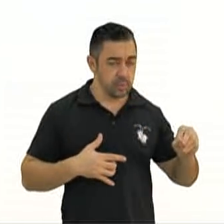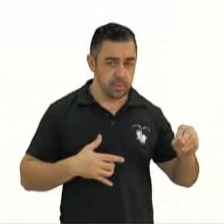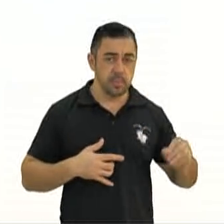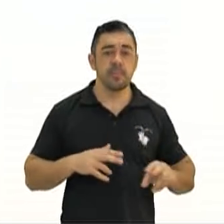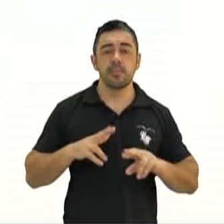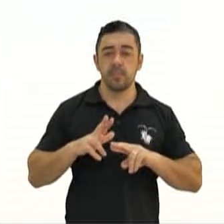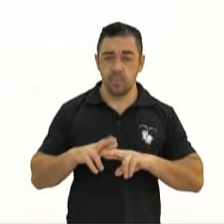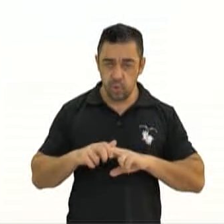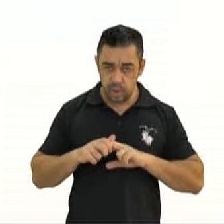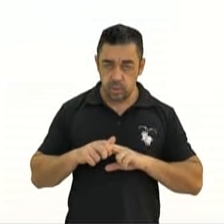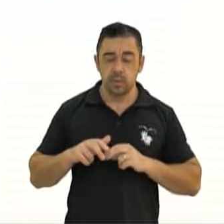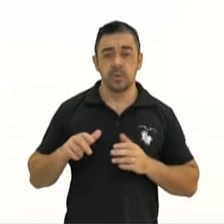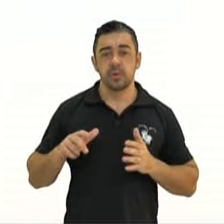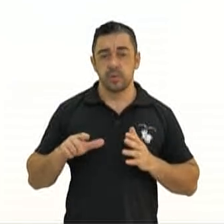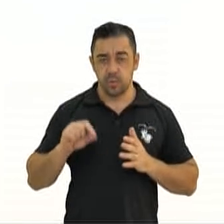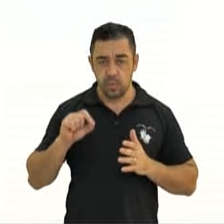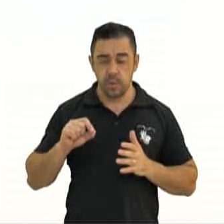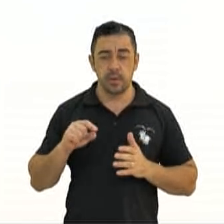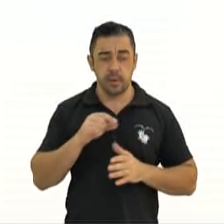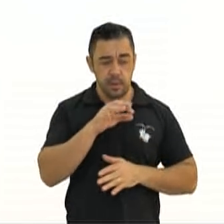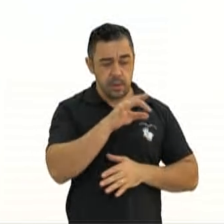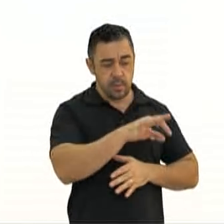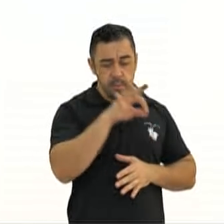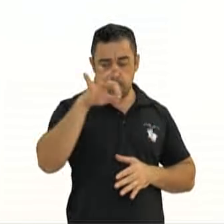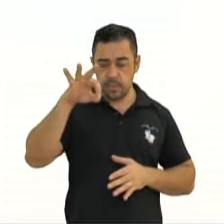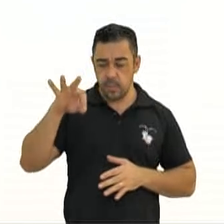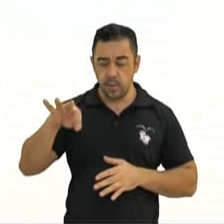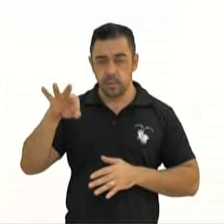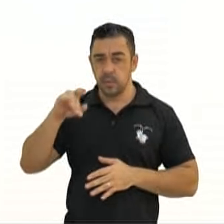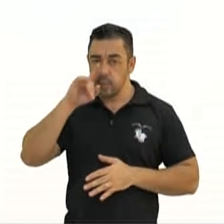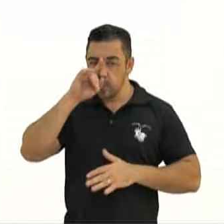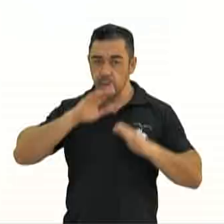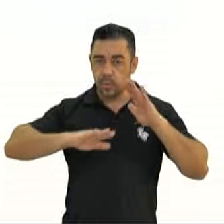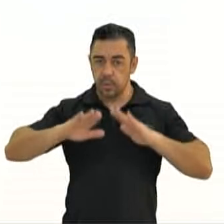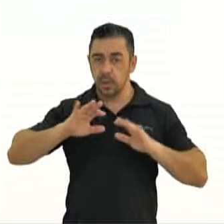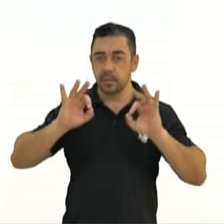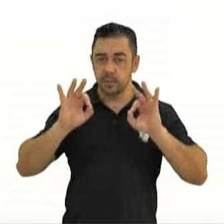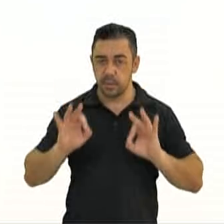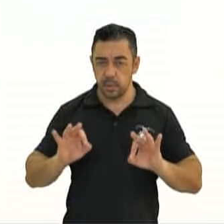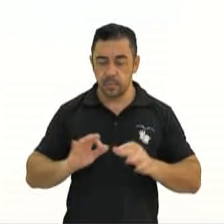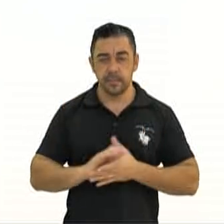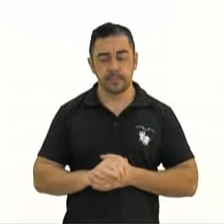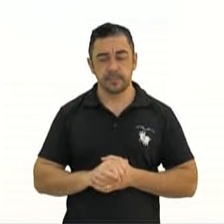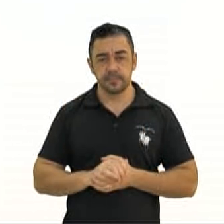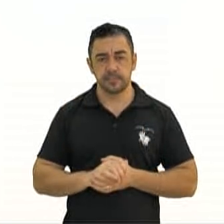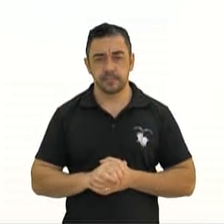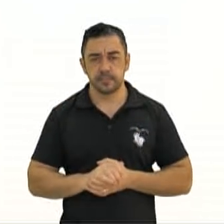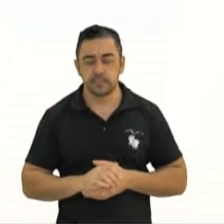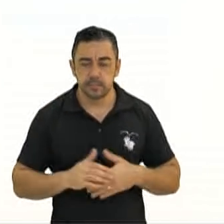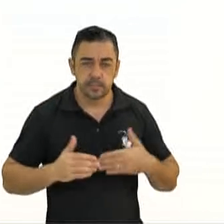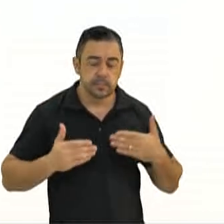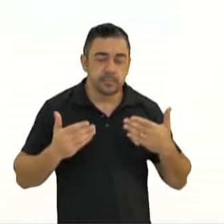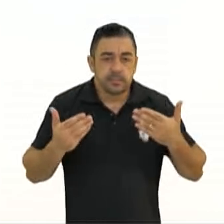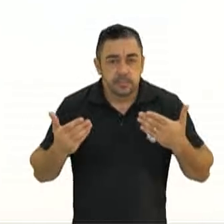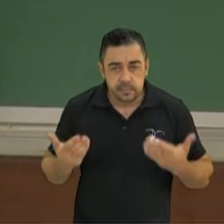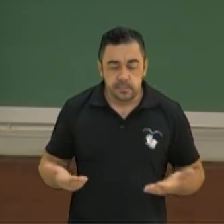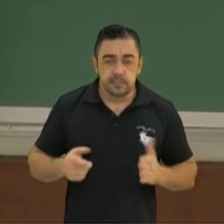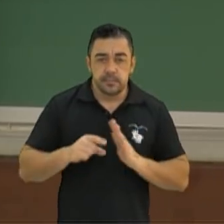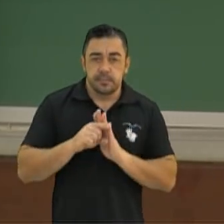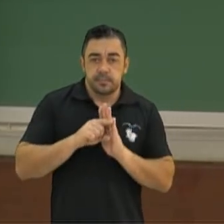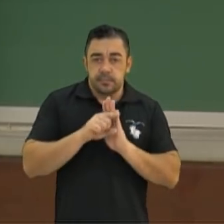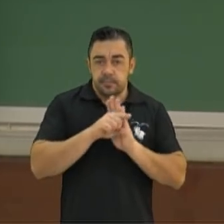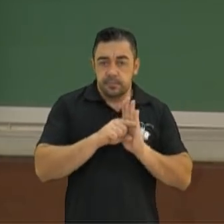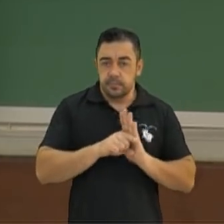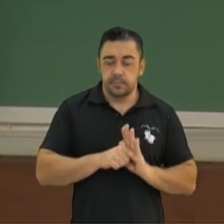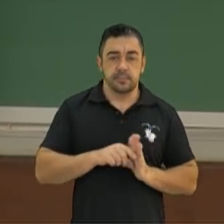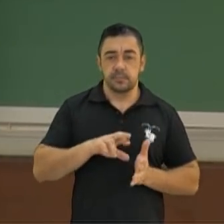Por isso, a escolha dessa amostra deve ser feita com muito critério. Gente, essa pesquisa